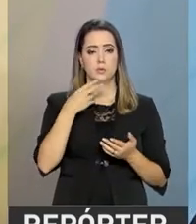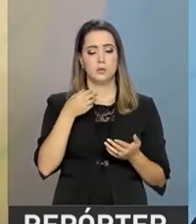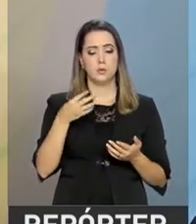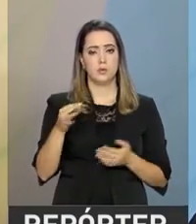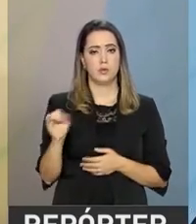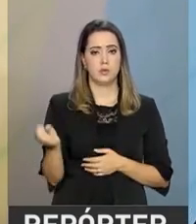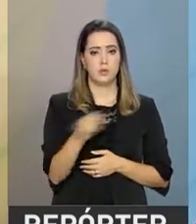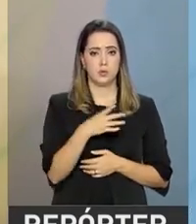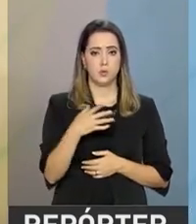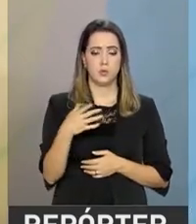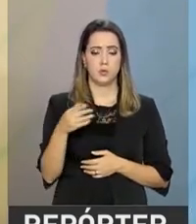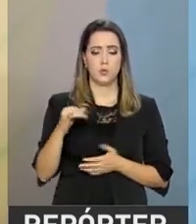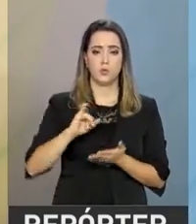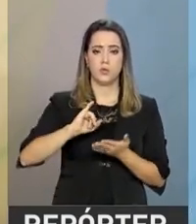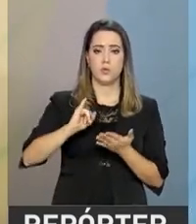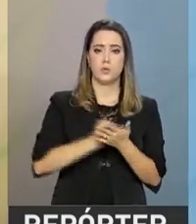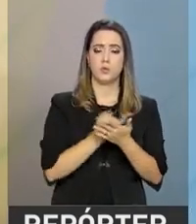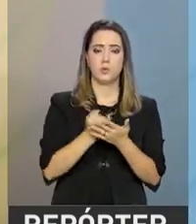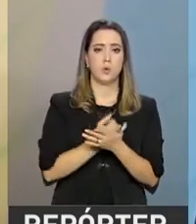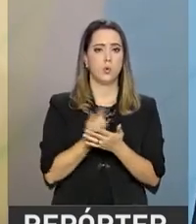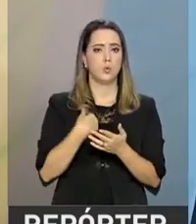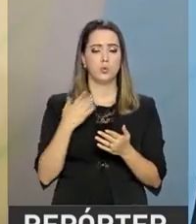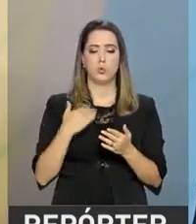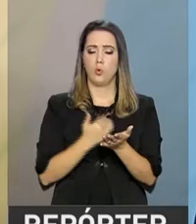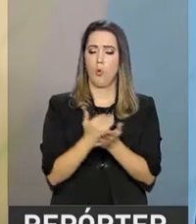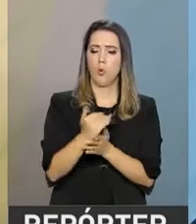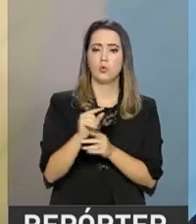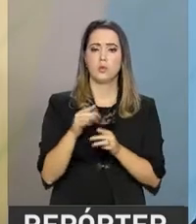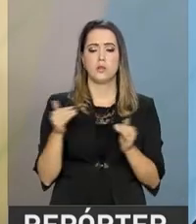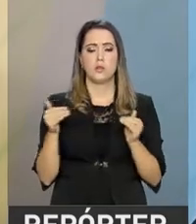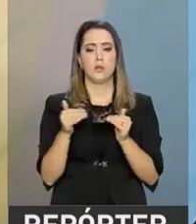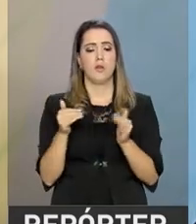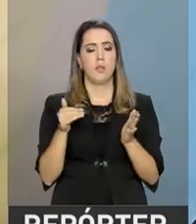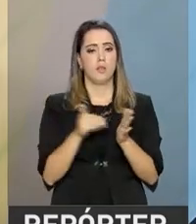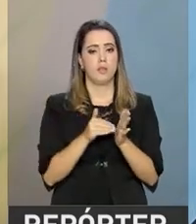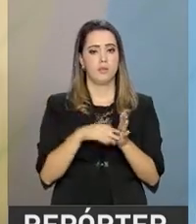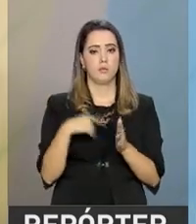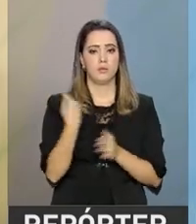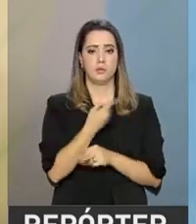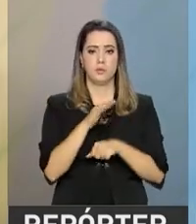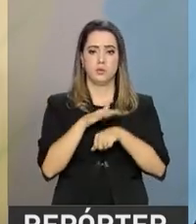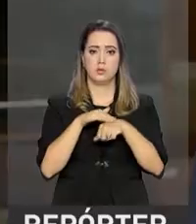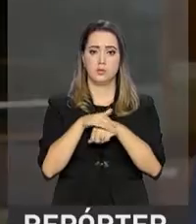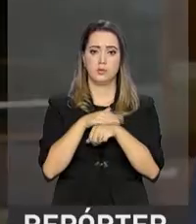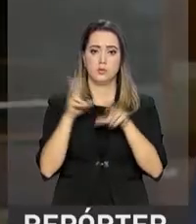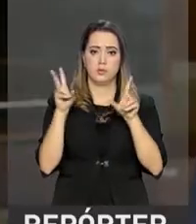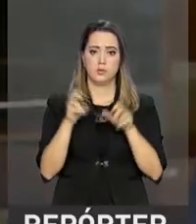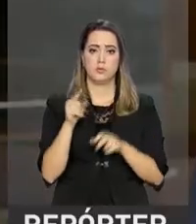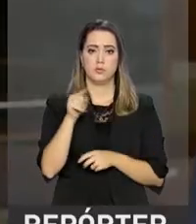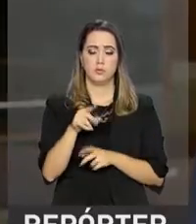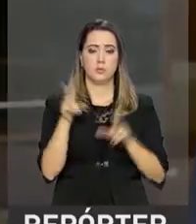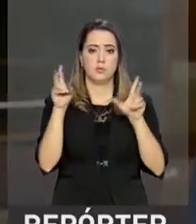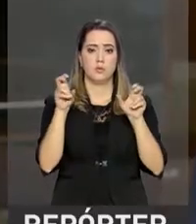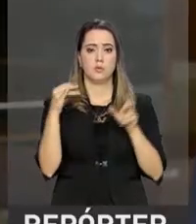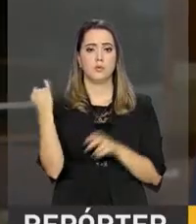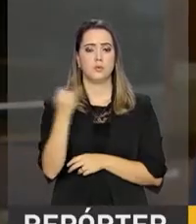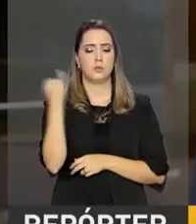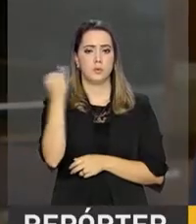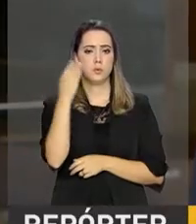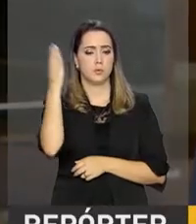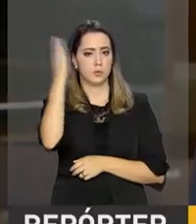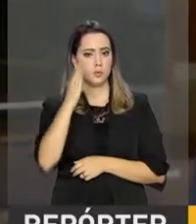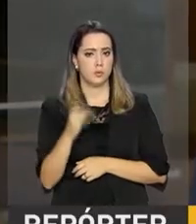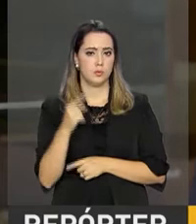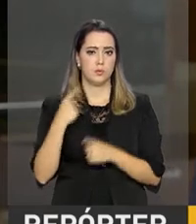casa branca não se aplicarão enquanto estivermos conversando sobre o tema este é um tema sensível ao